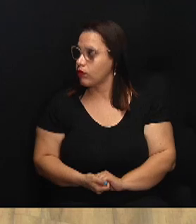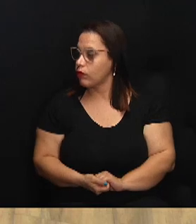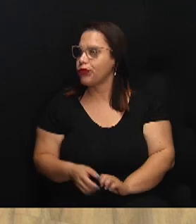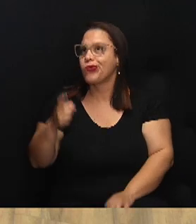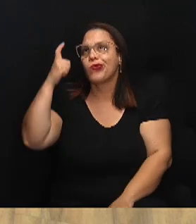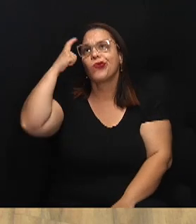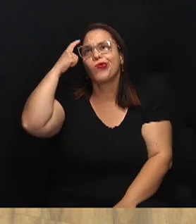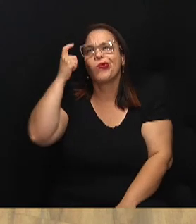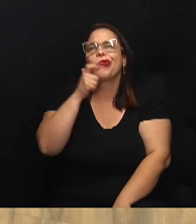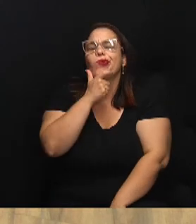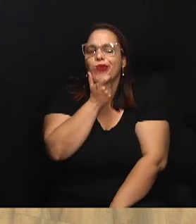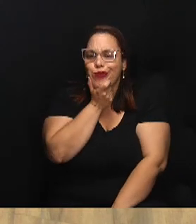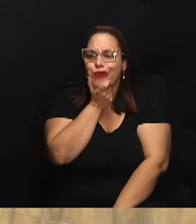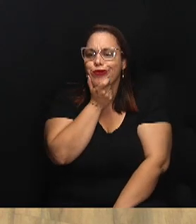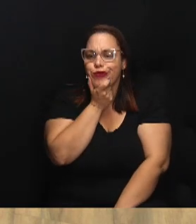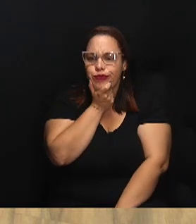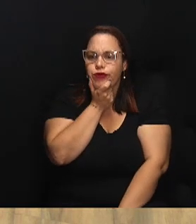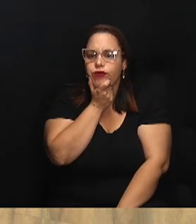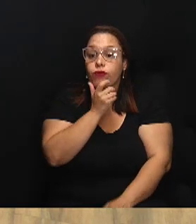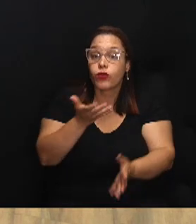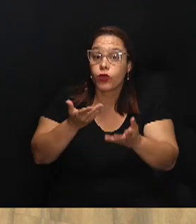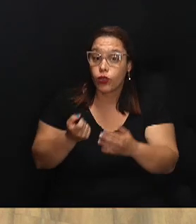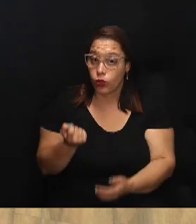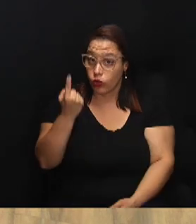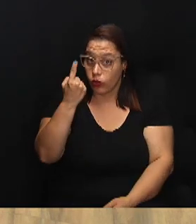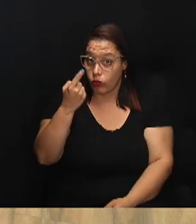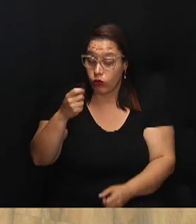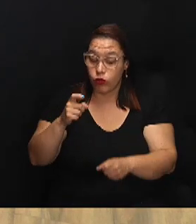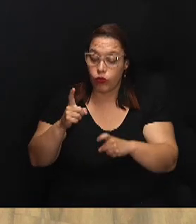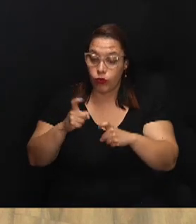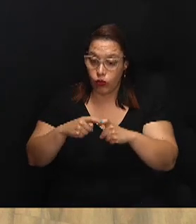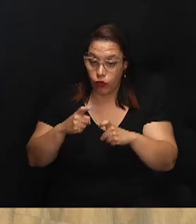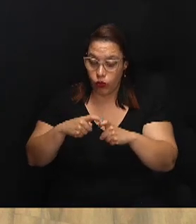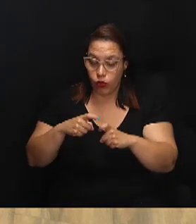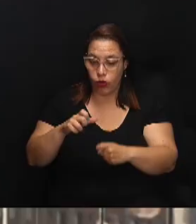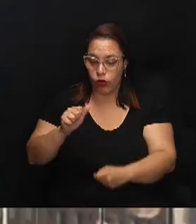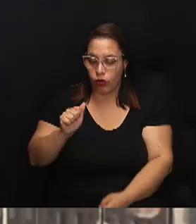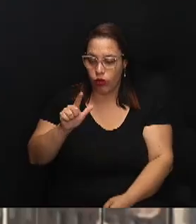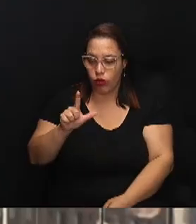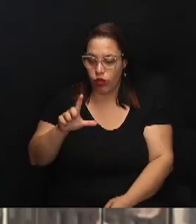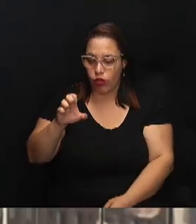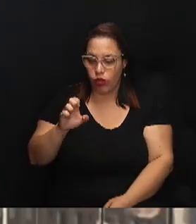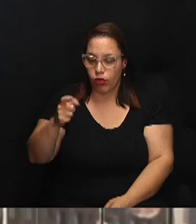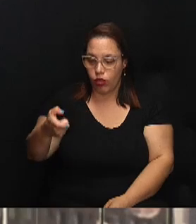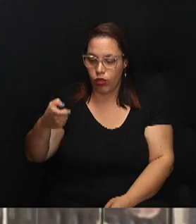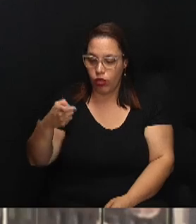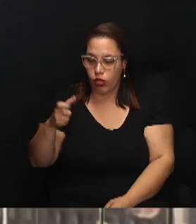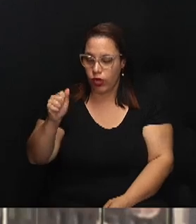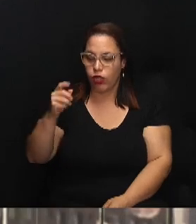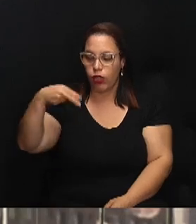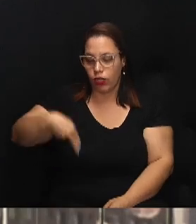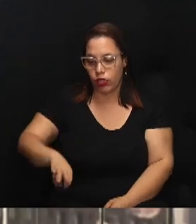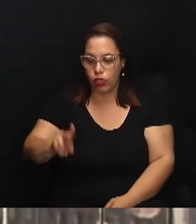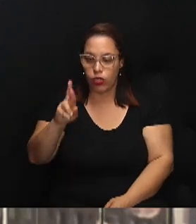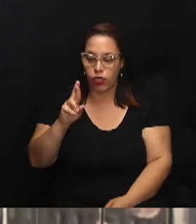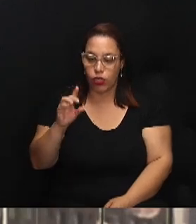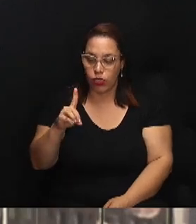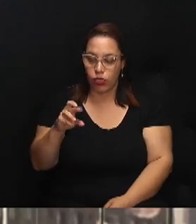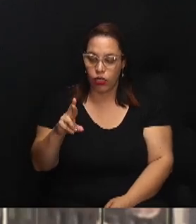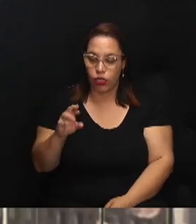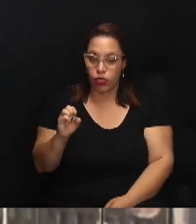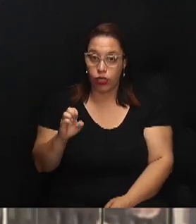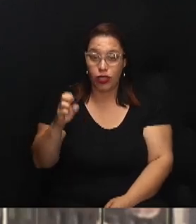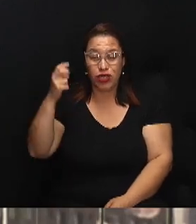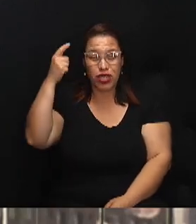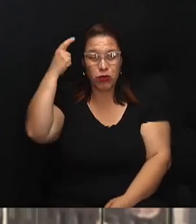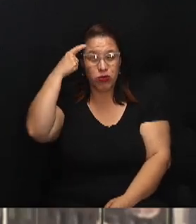Pensando em tudo isso, eu queria primeiramente que o doutor Alexandre falasse para a gente, quando a gente pensa em saúde